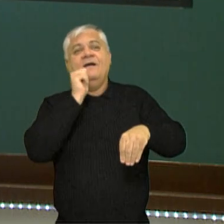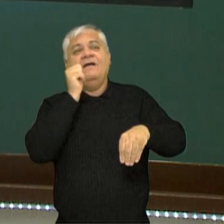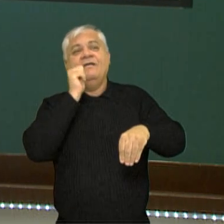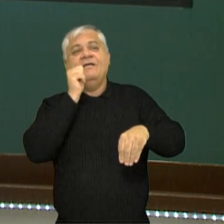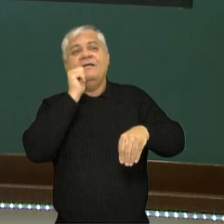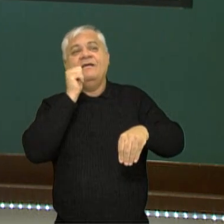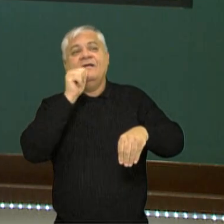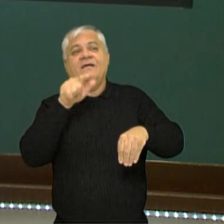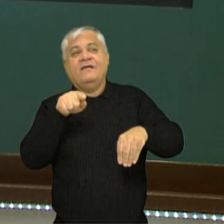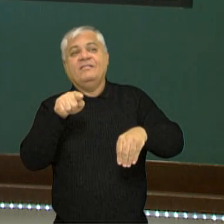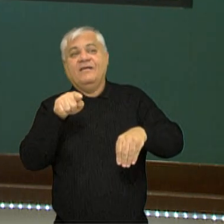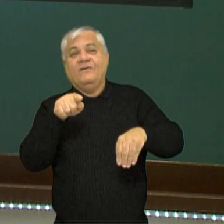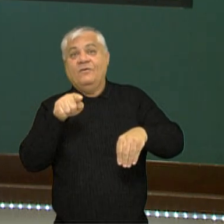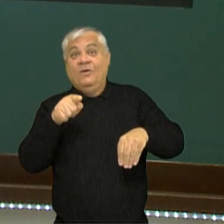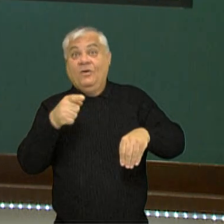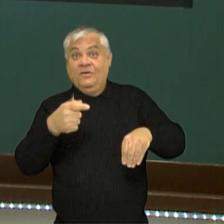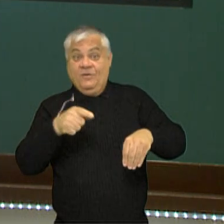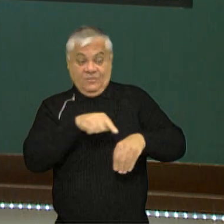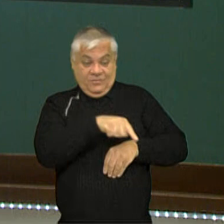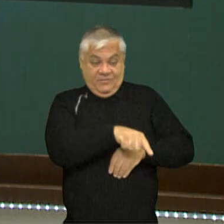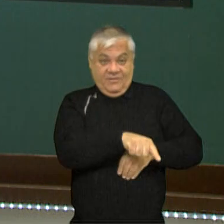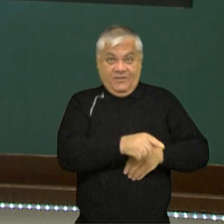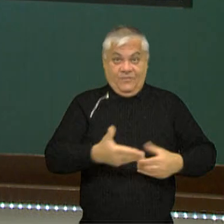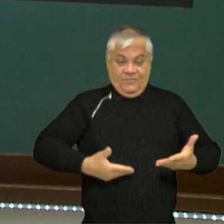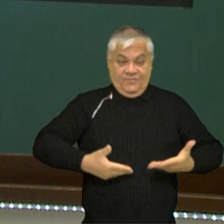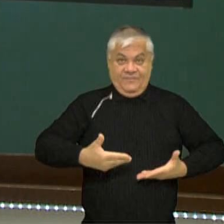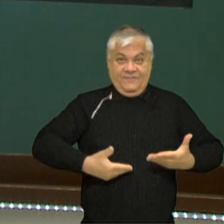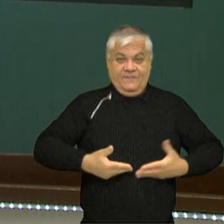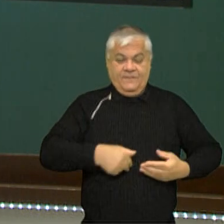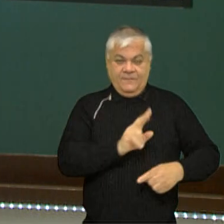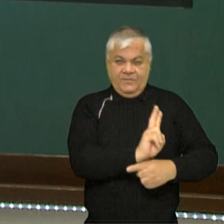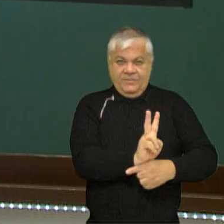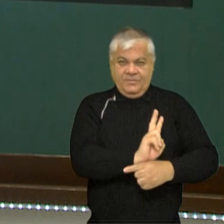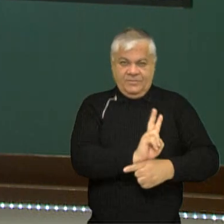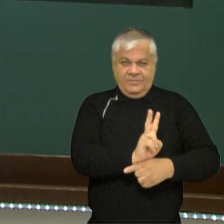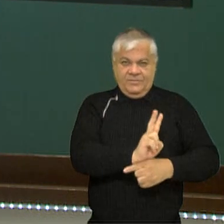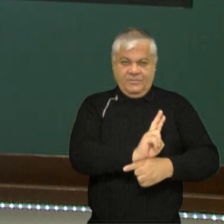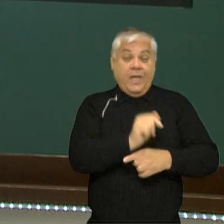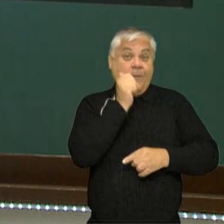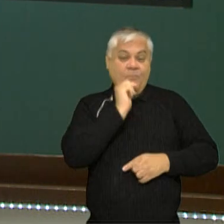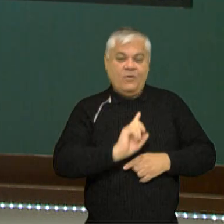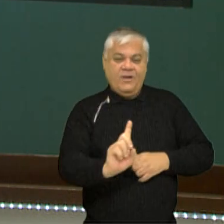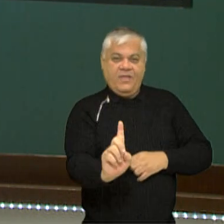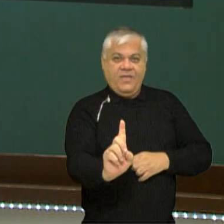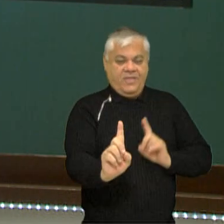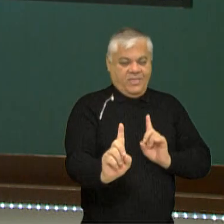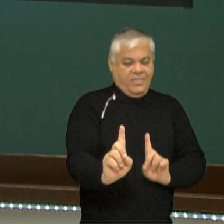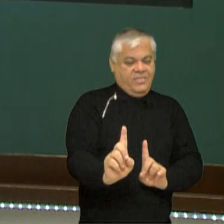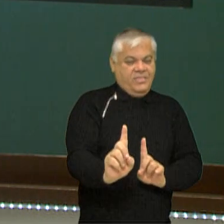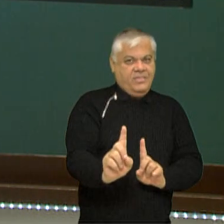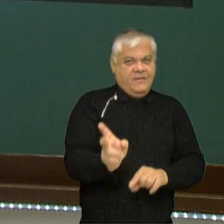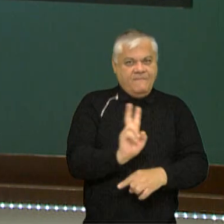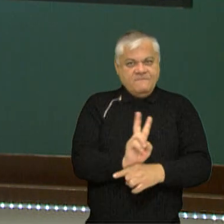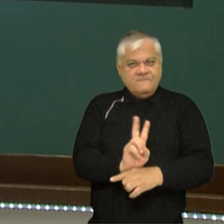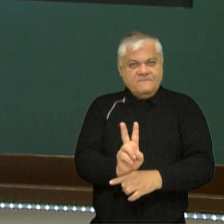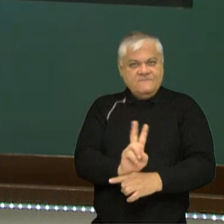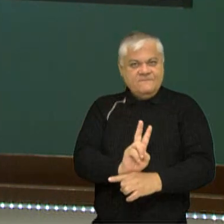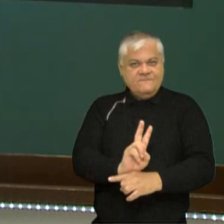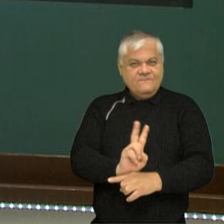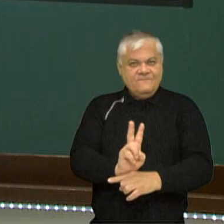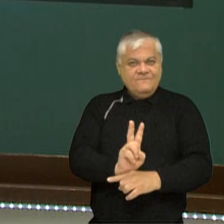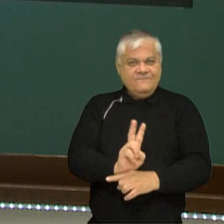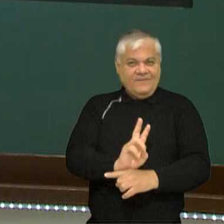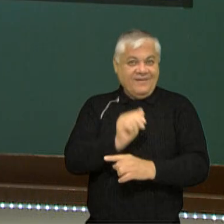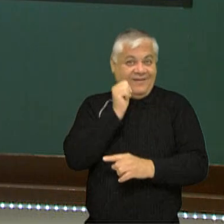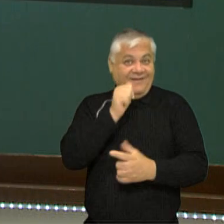peão. Então o peão, né, nessa posição, ele dá cobertura, ele protege a dama quando a dama parar nessa casa